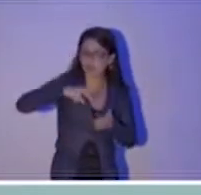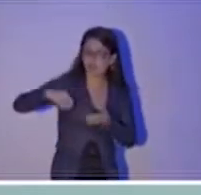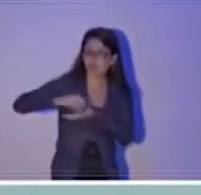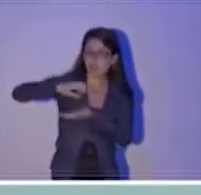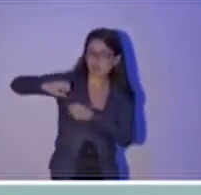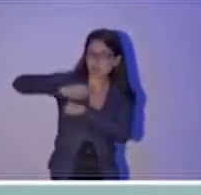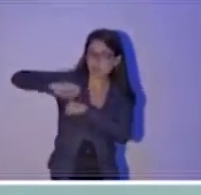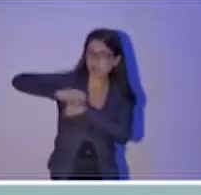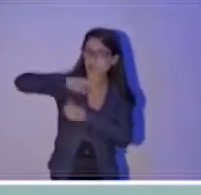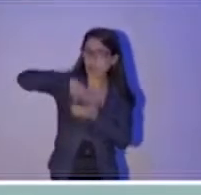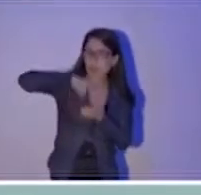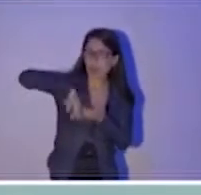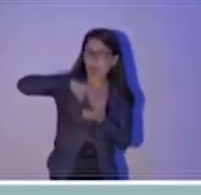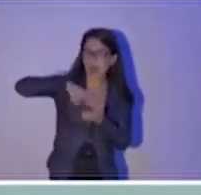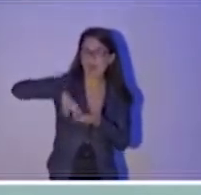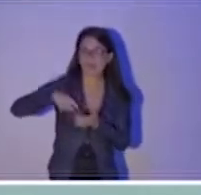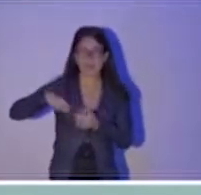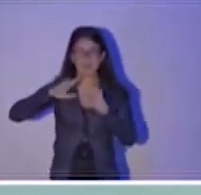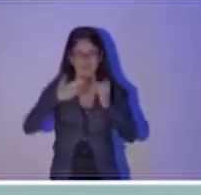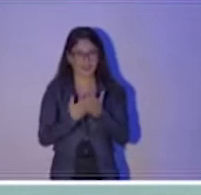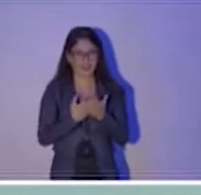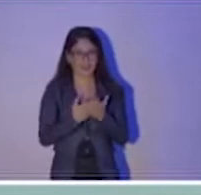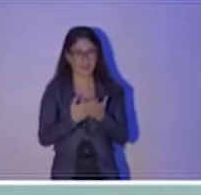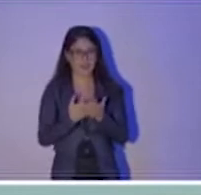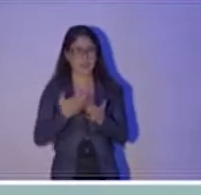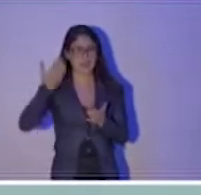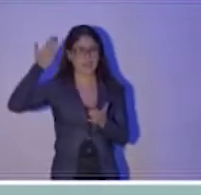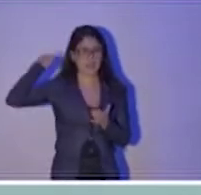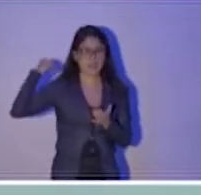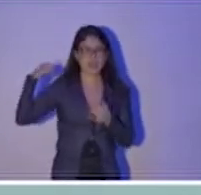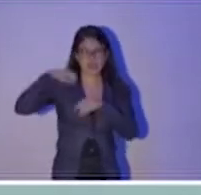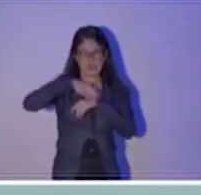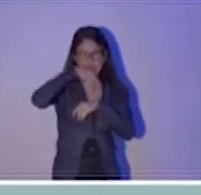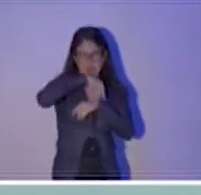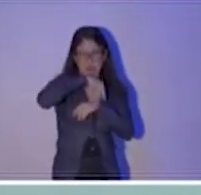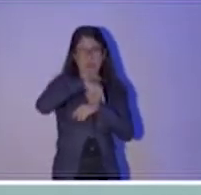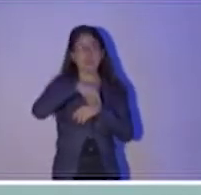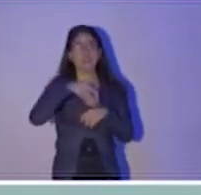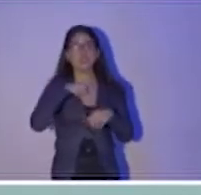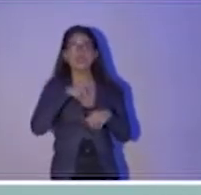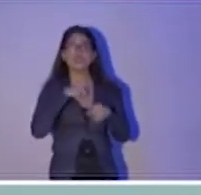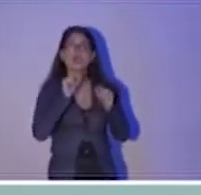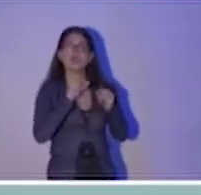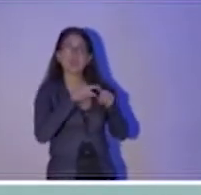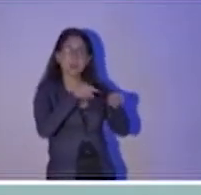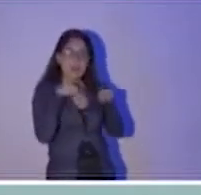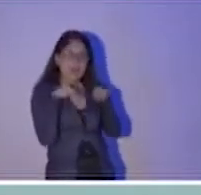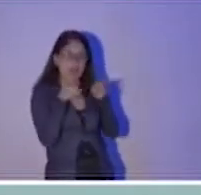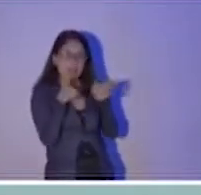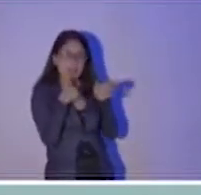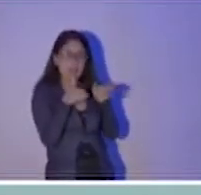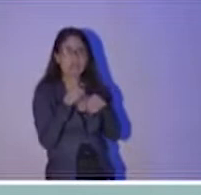podia. Nessa escola tinha uma salinha. Era uma salinha, essa escola ficava na beira de um córrego. E